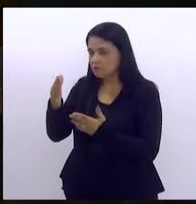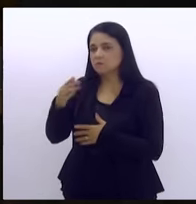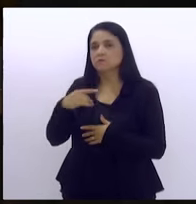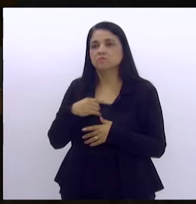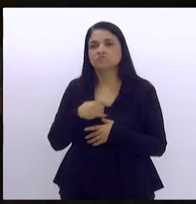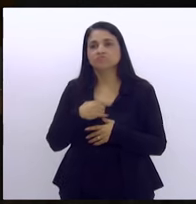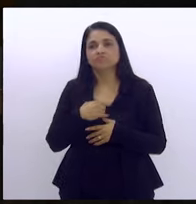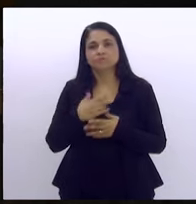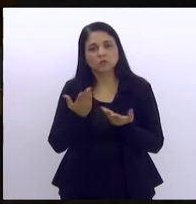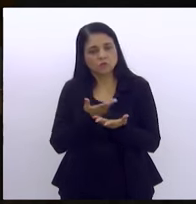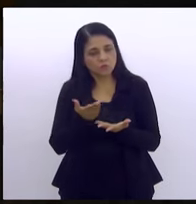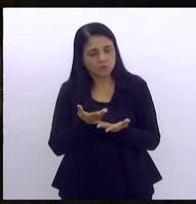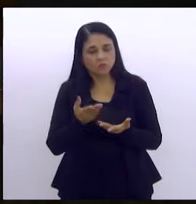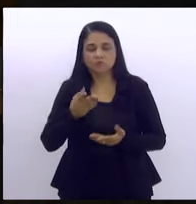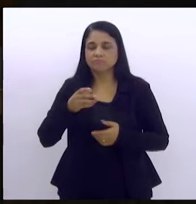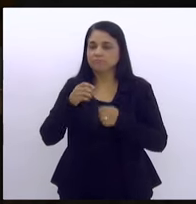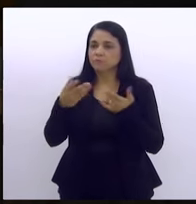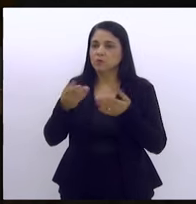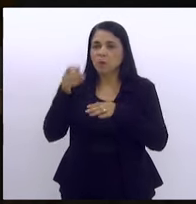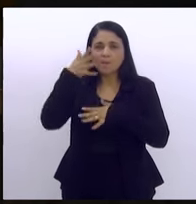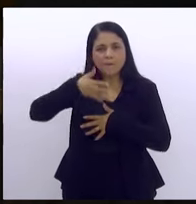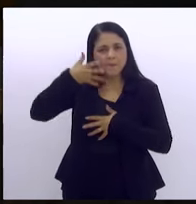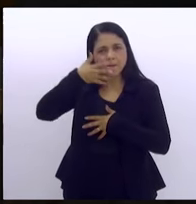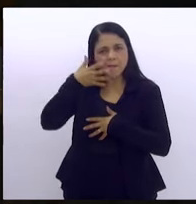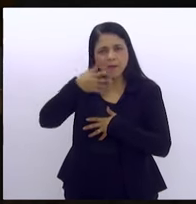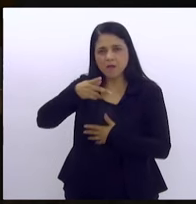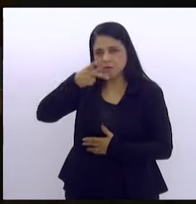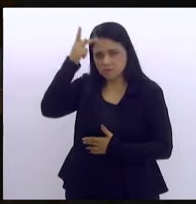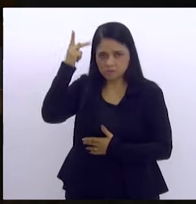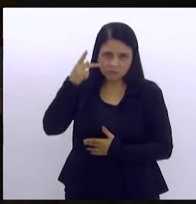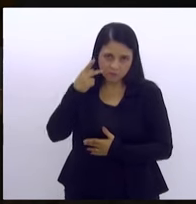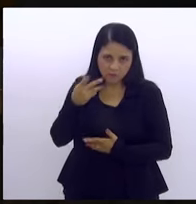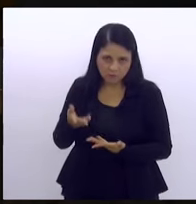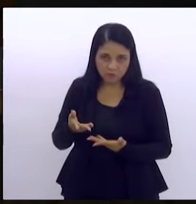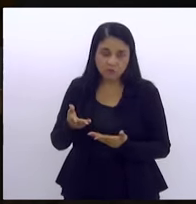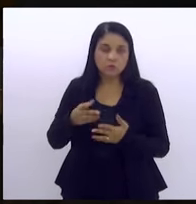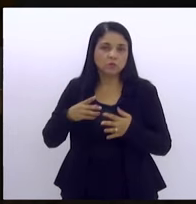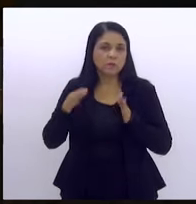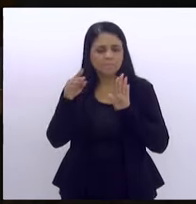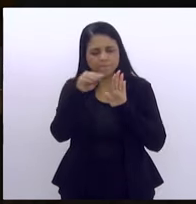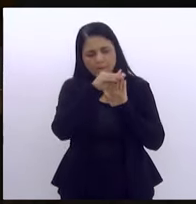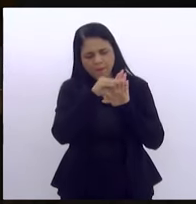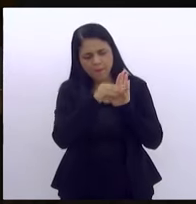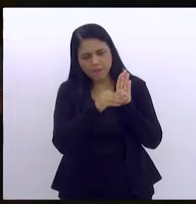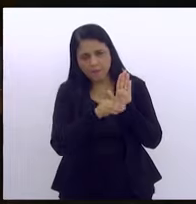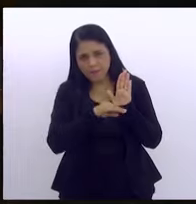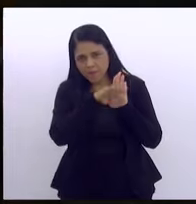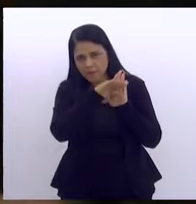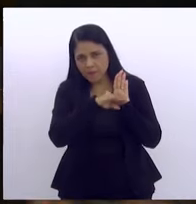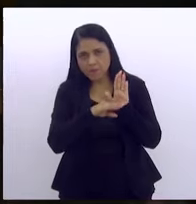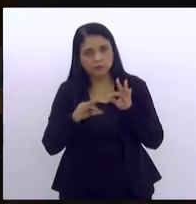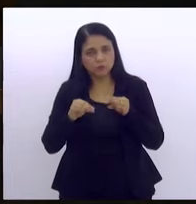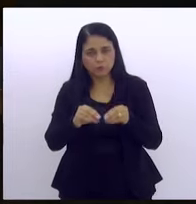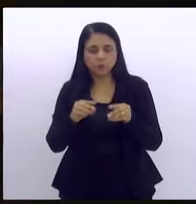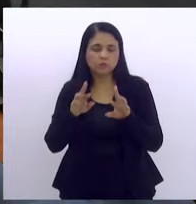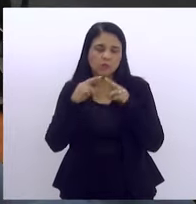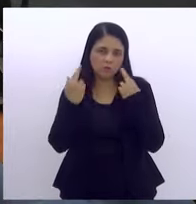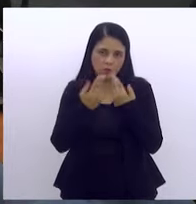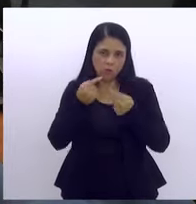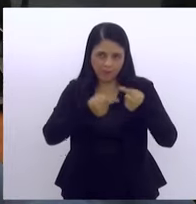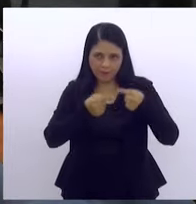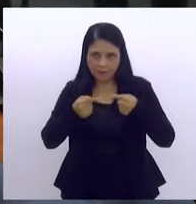lucidez da explanação de Vossa Excelência e o compromisso daquilo que com certeza foi colocado lá na reunião. Deputado André Correia, por favor.